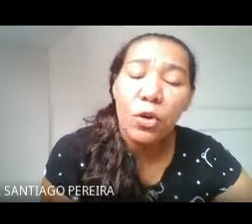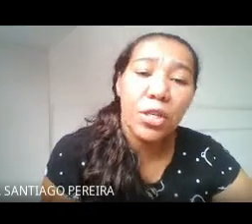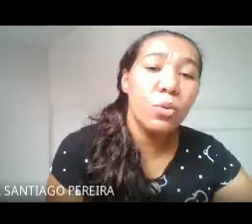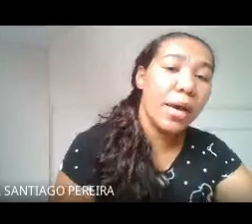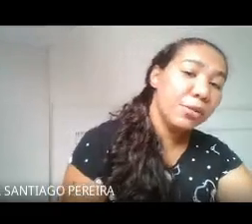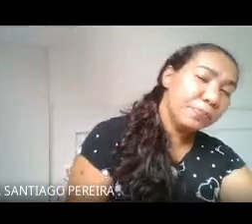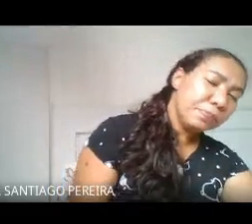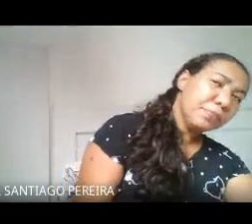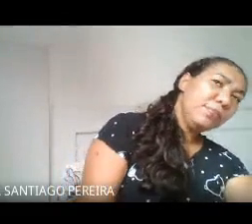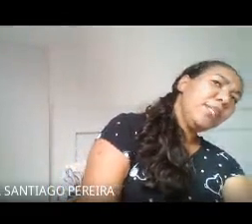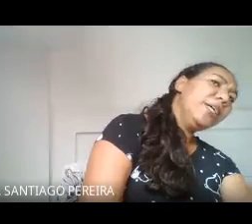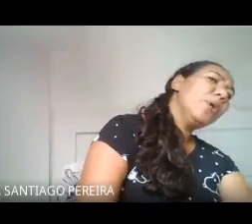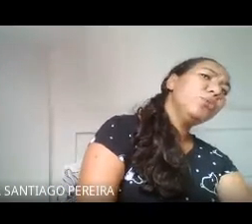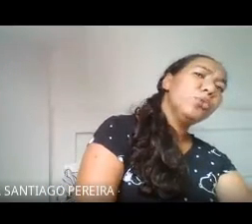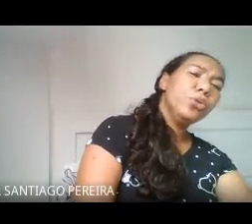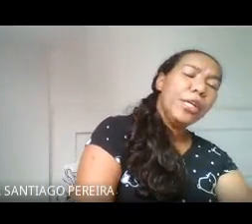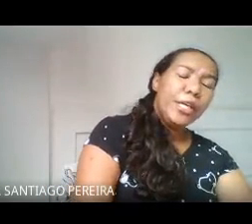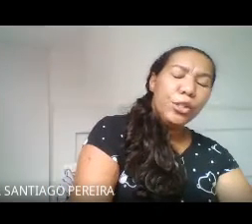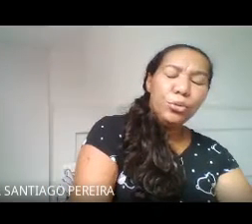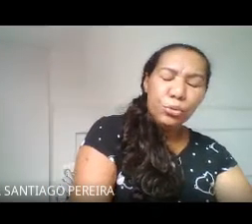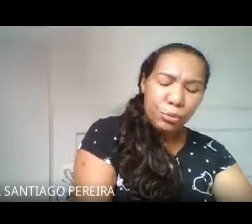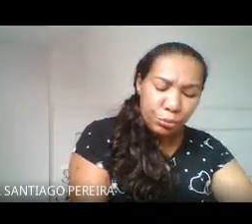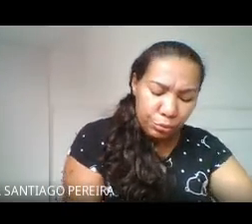Gray. Oscar Wilde era um autor